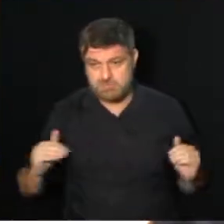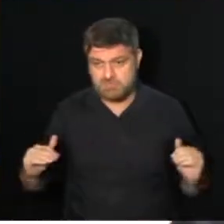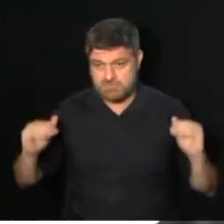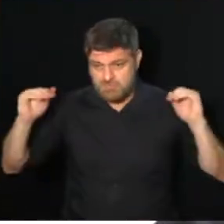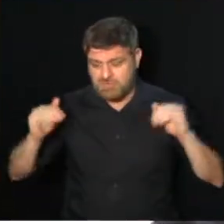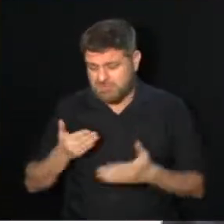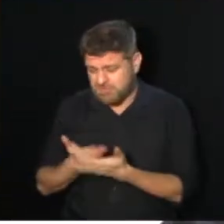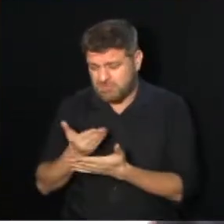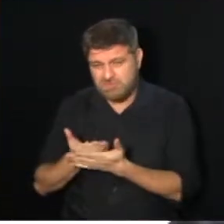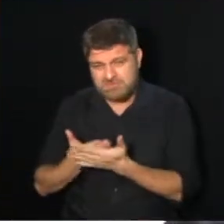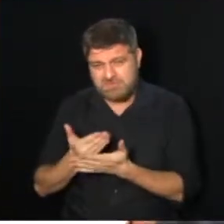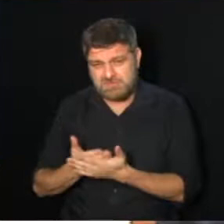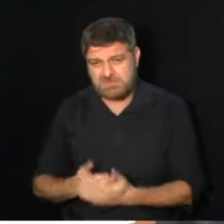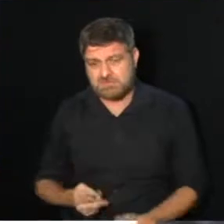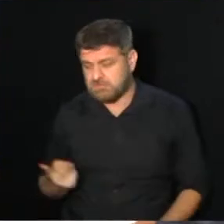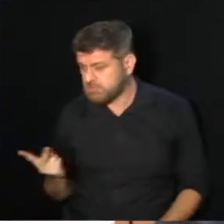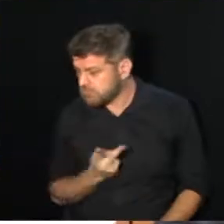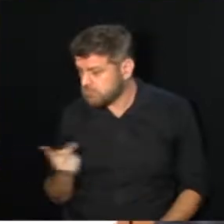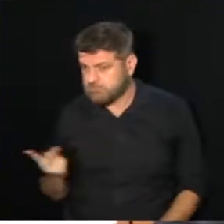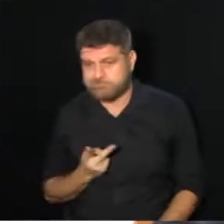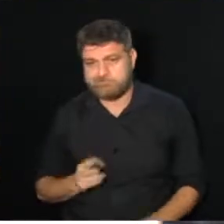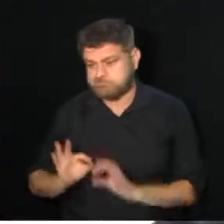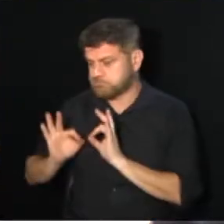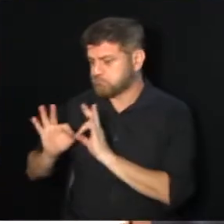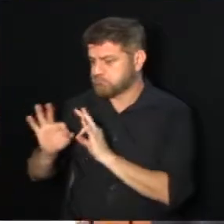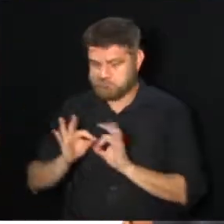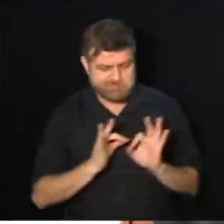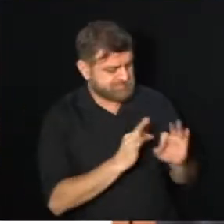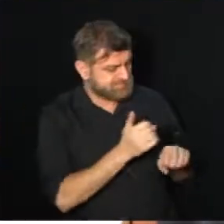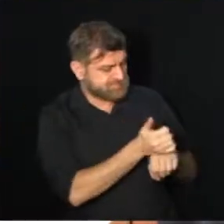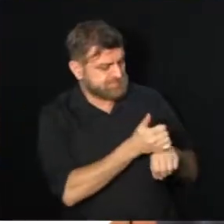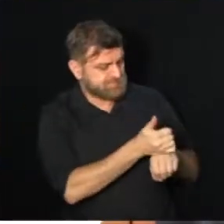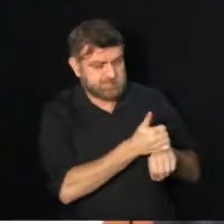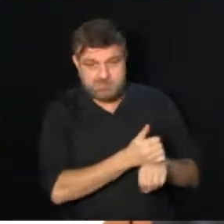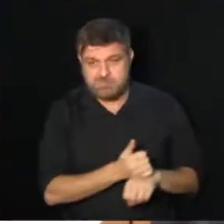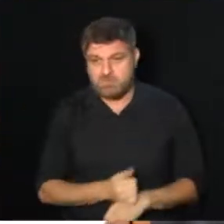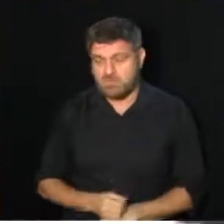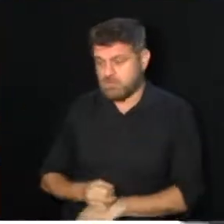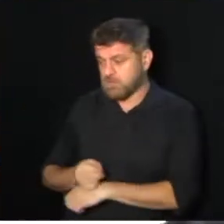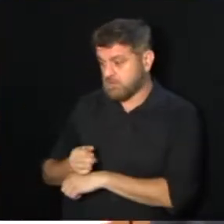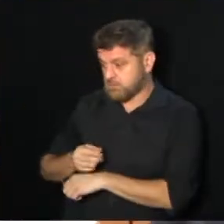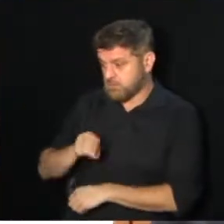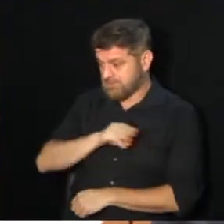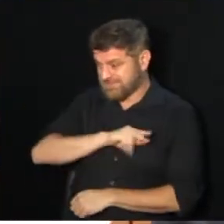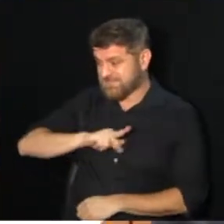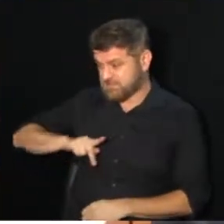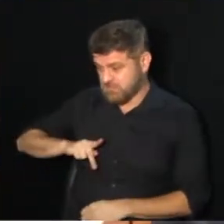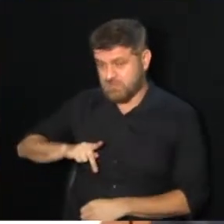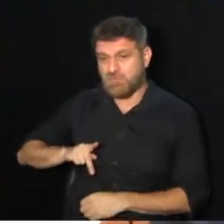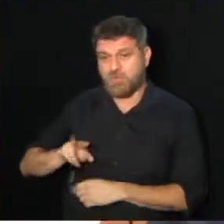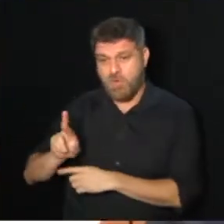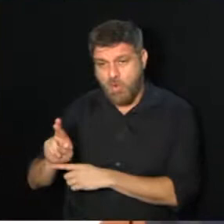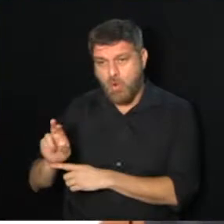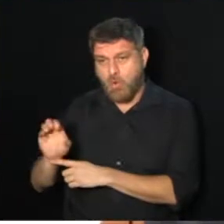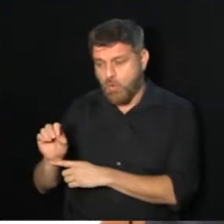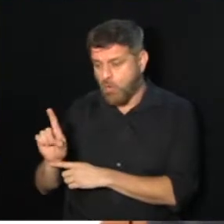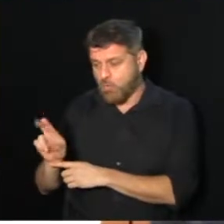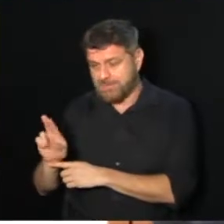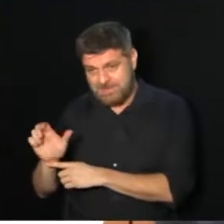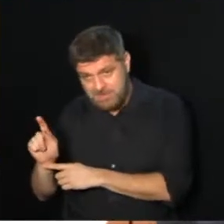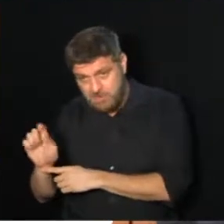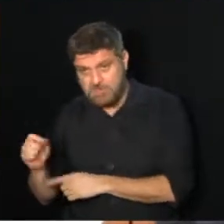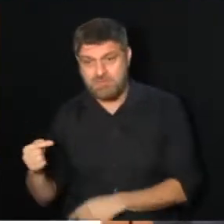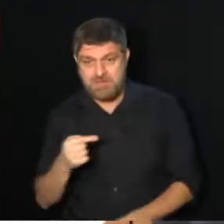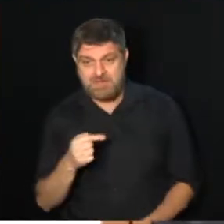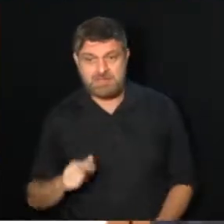2 brilhando aí, o Rodrigo no Ministério Público, o doutor Rodrigo no Ministério Público, o doutor Marcelo Bergo